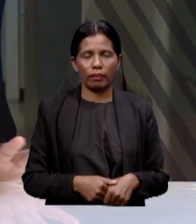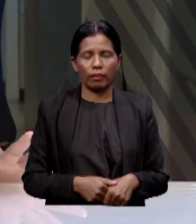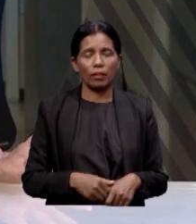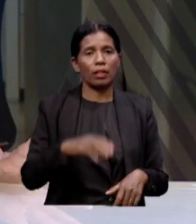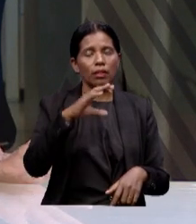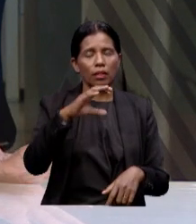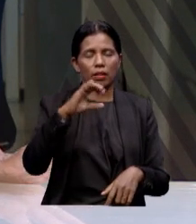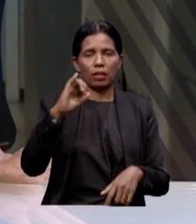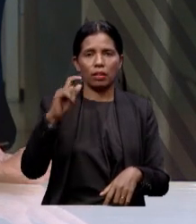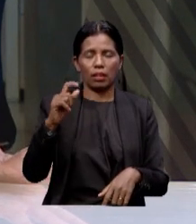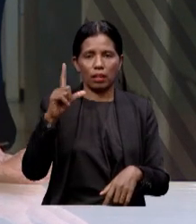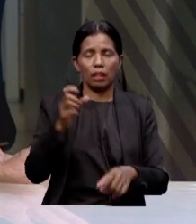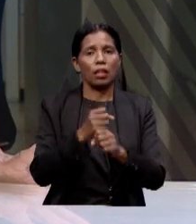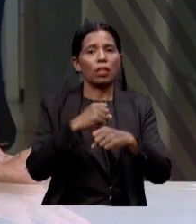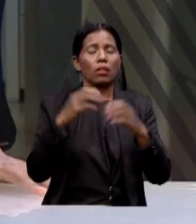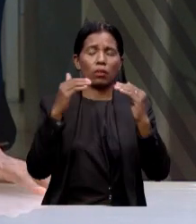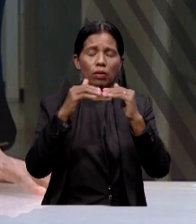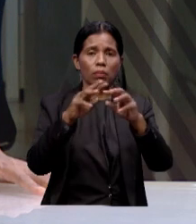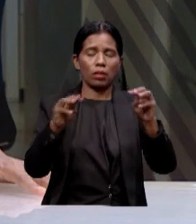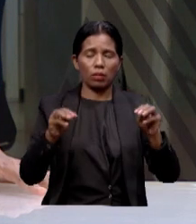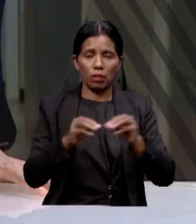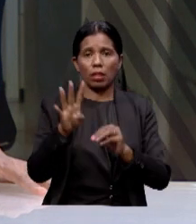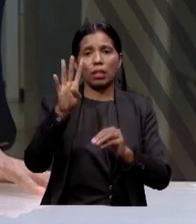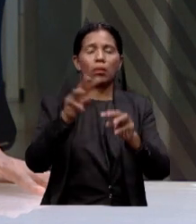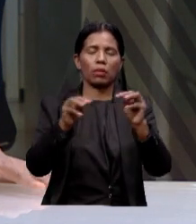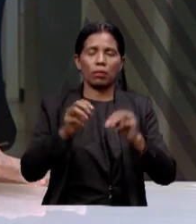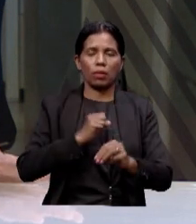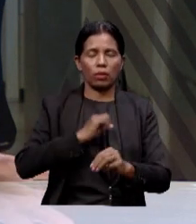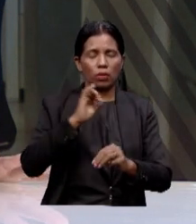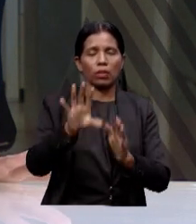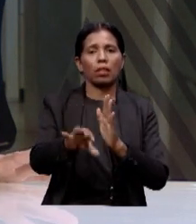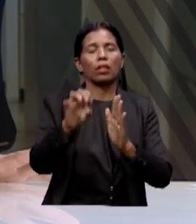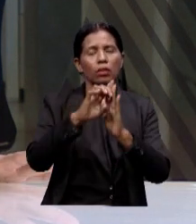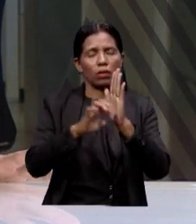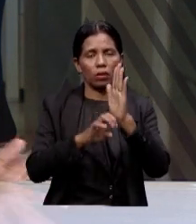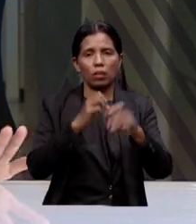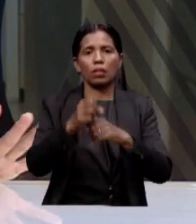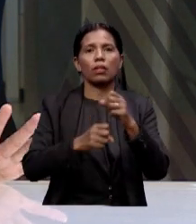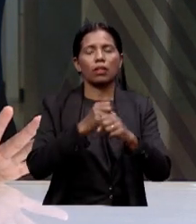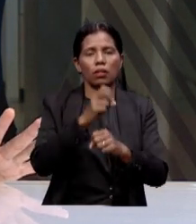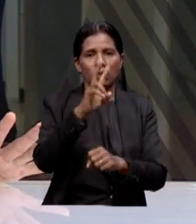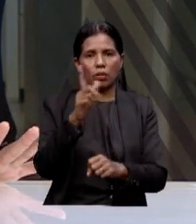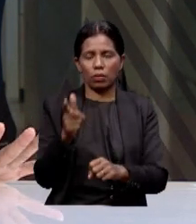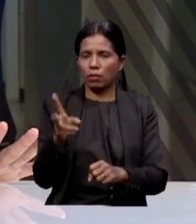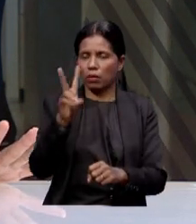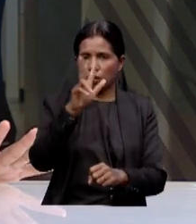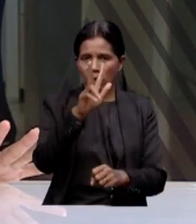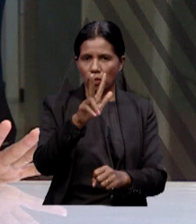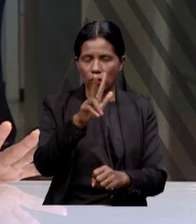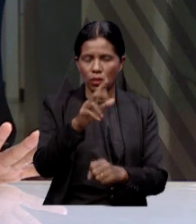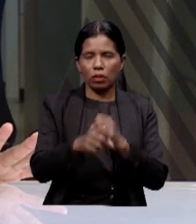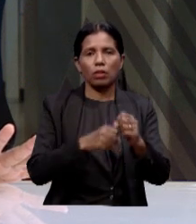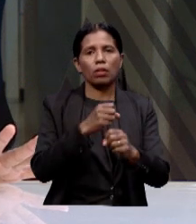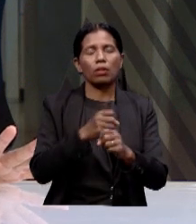Sisi telih ala konferensi municipal pada hati municipio Covalima, hodi hili struktura ba periodo tinang rihun rua rua nolo resin tolu, tori hun rua